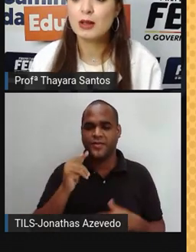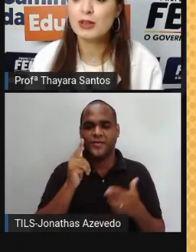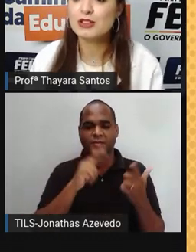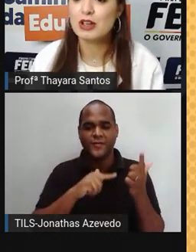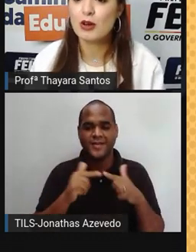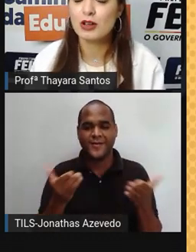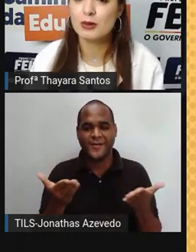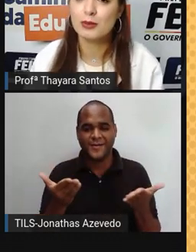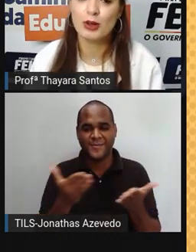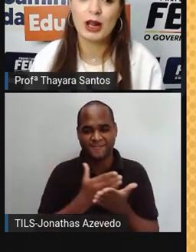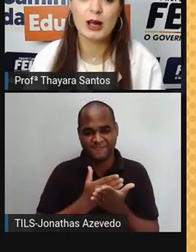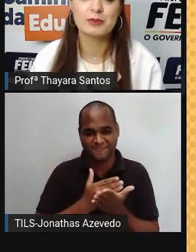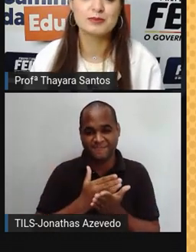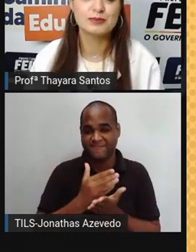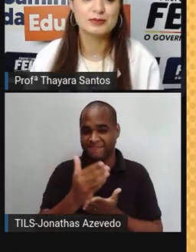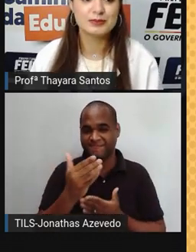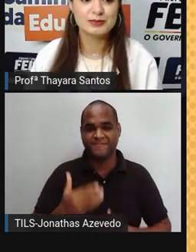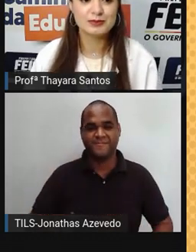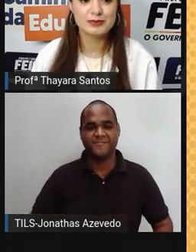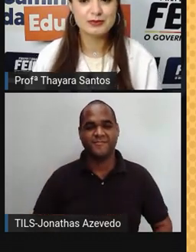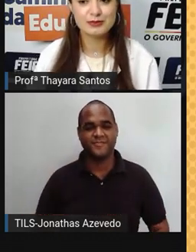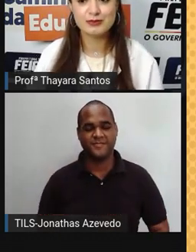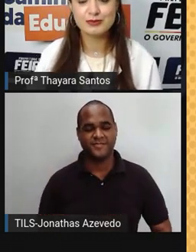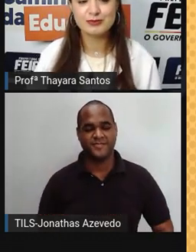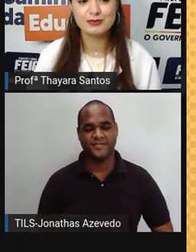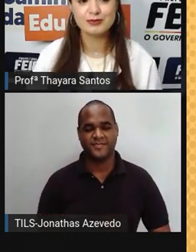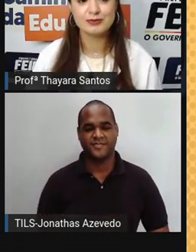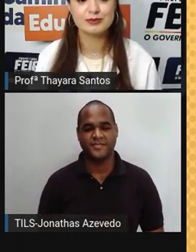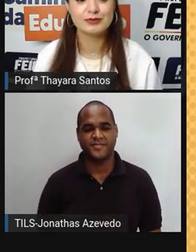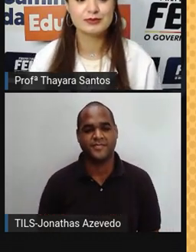valendo a partir de agora bora lá